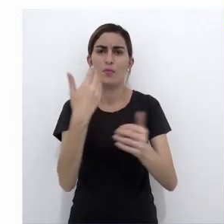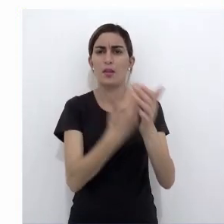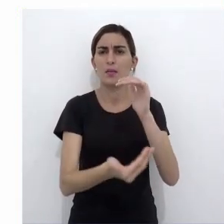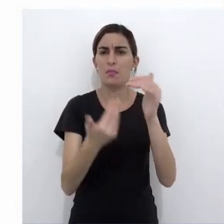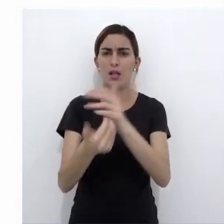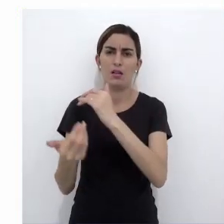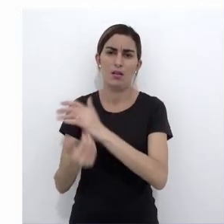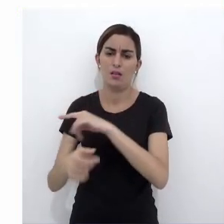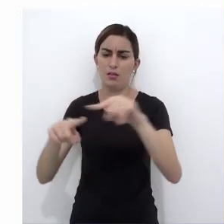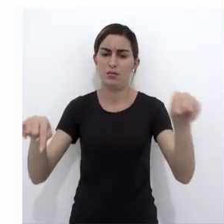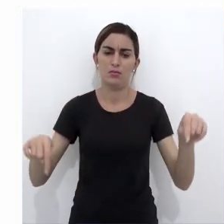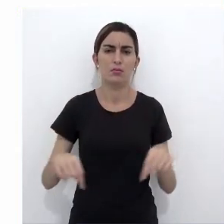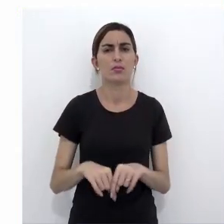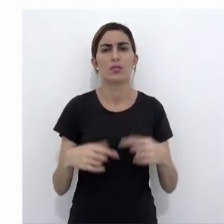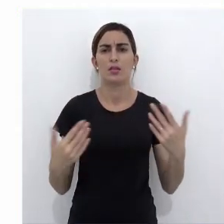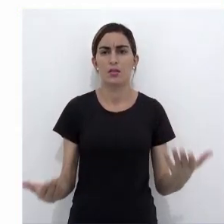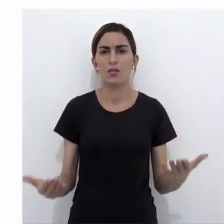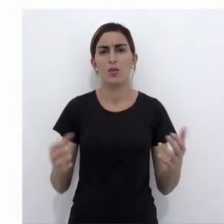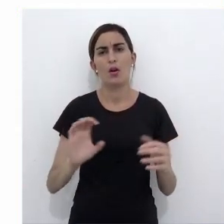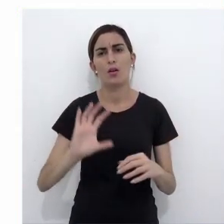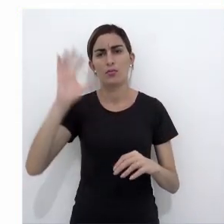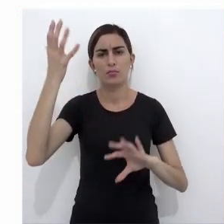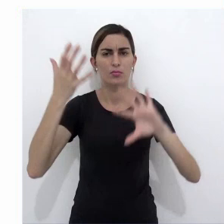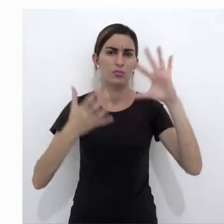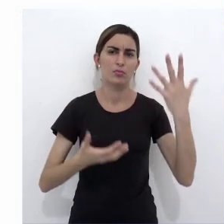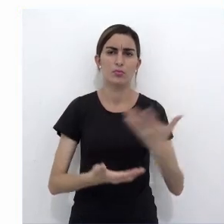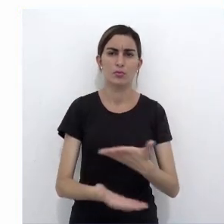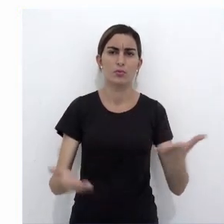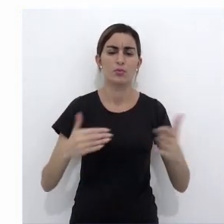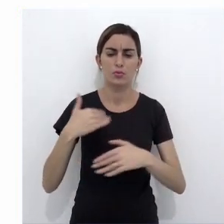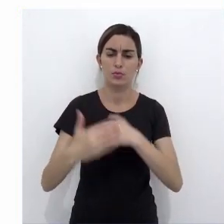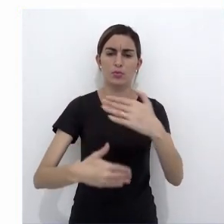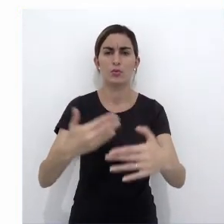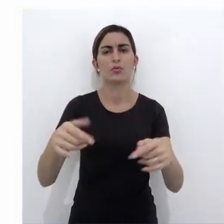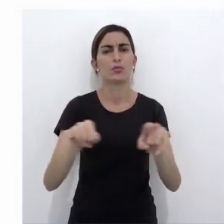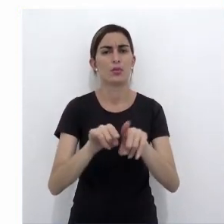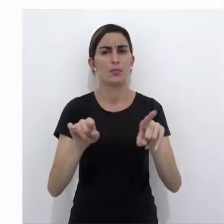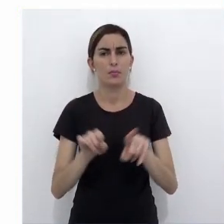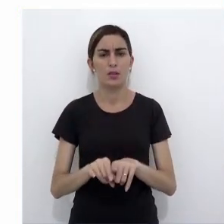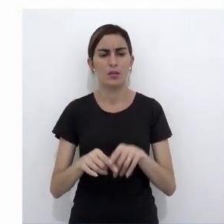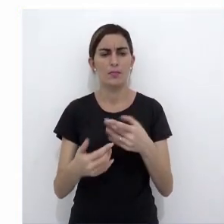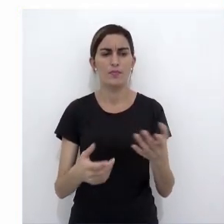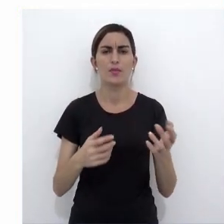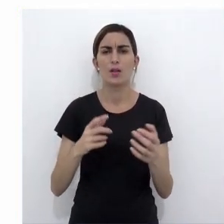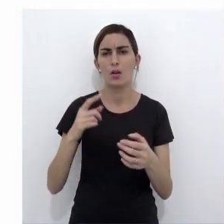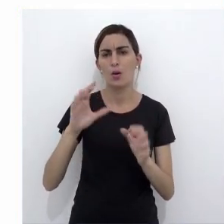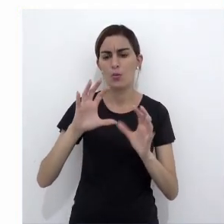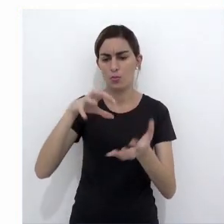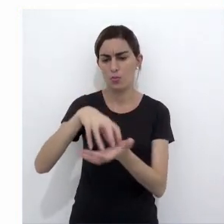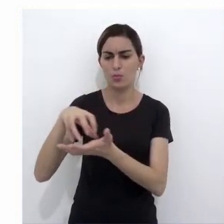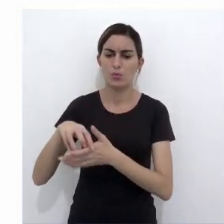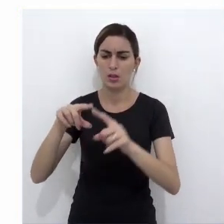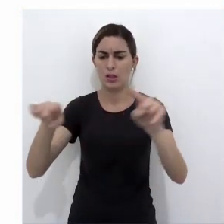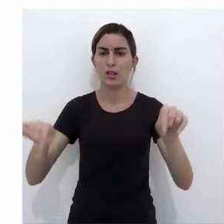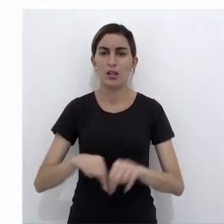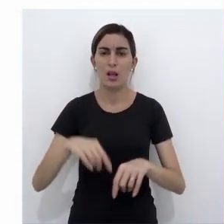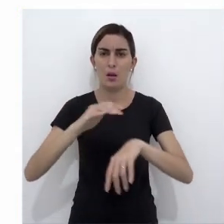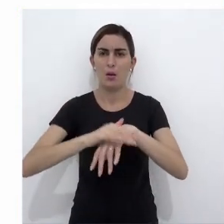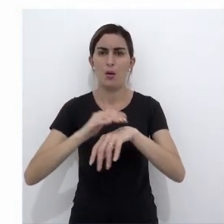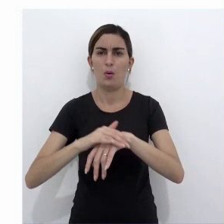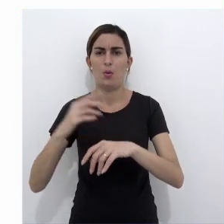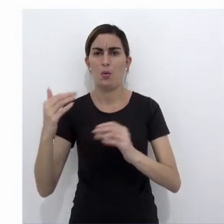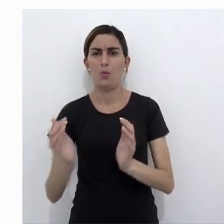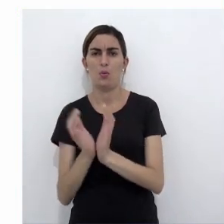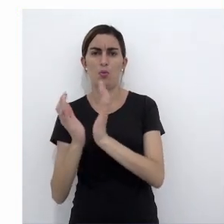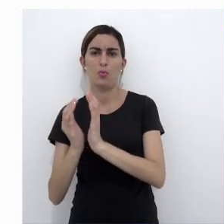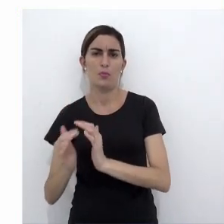terras. Ocorreu, na realidade, como consequência também aí, a concentração de terras nas mãos de grandes